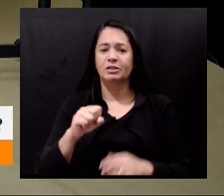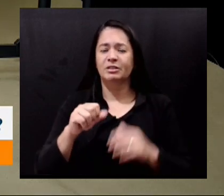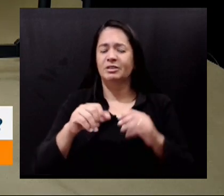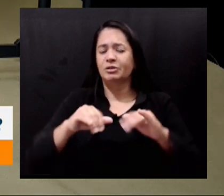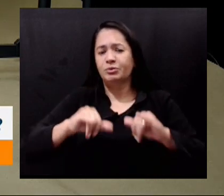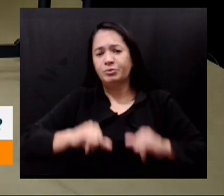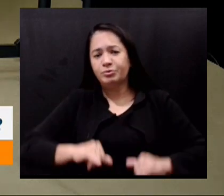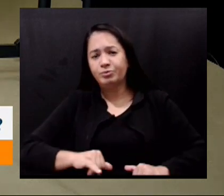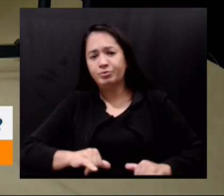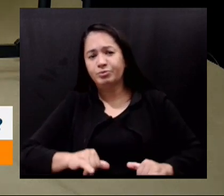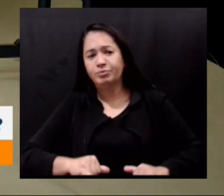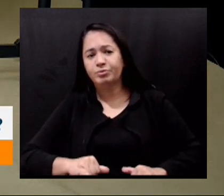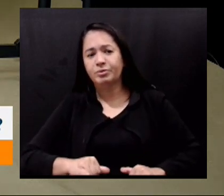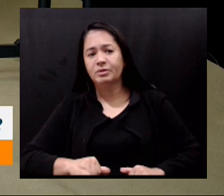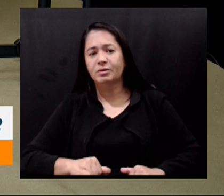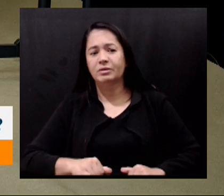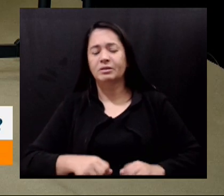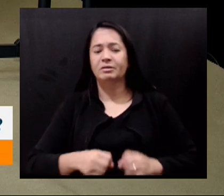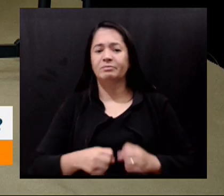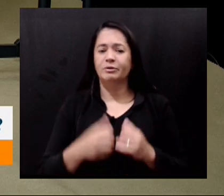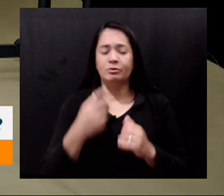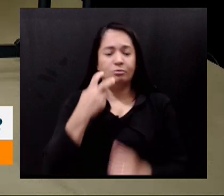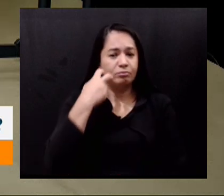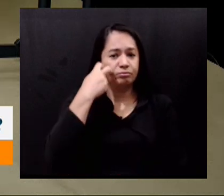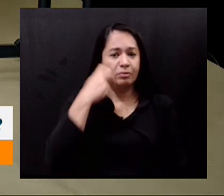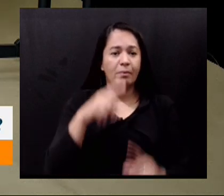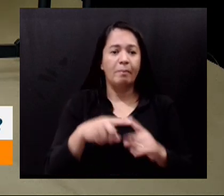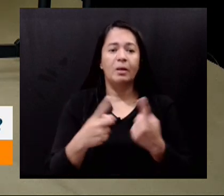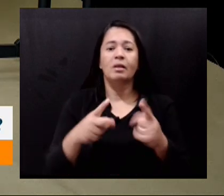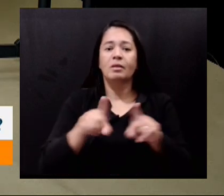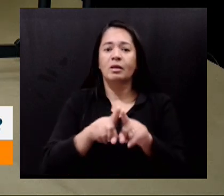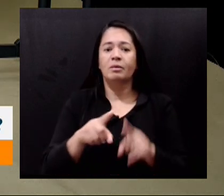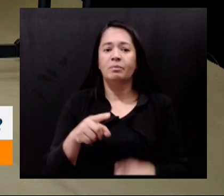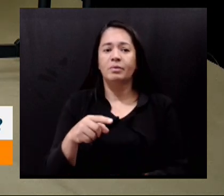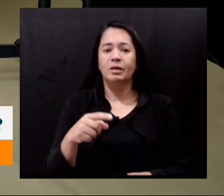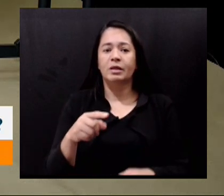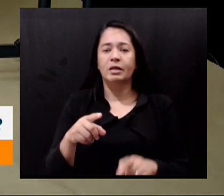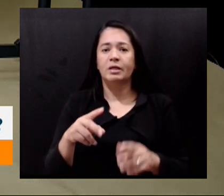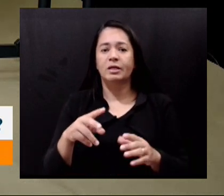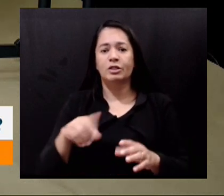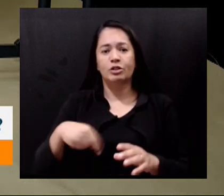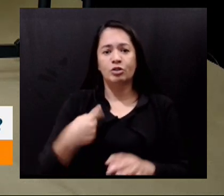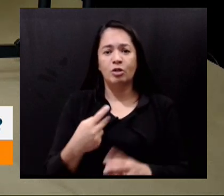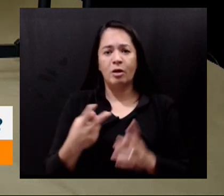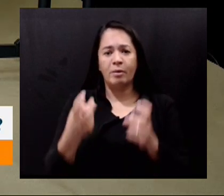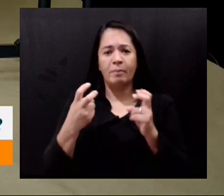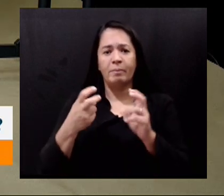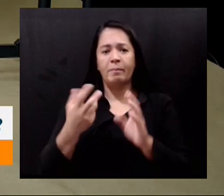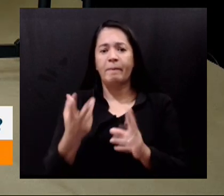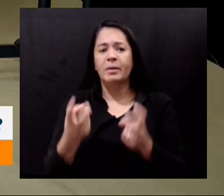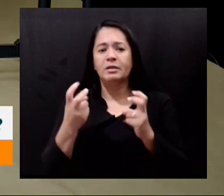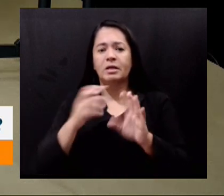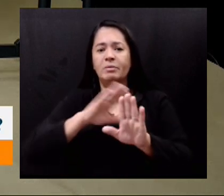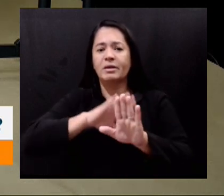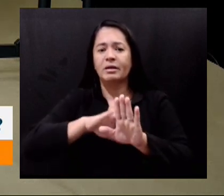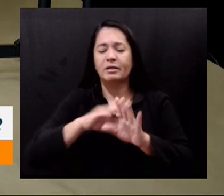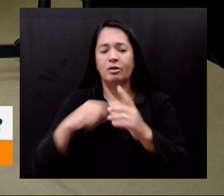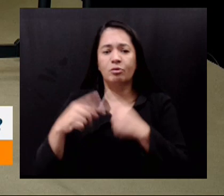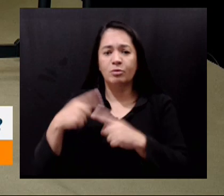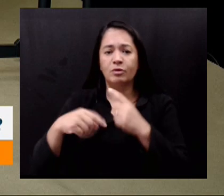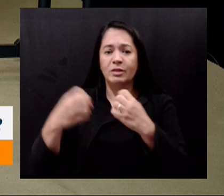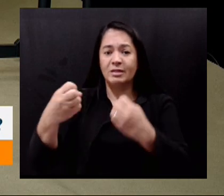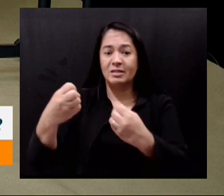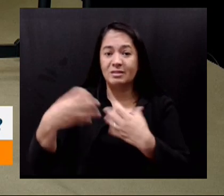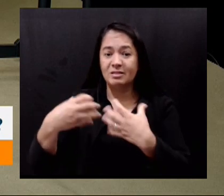trazem um constrangimento, mas que também traz uma evolução, se a gente for parar para pensar. porque nos ensina o que não devemos